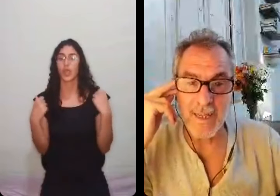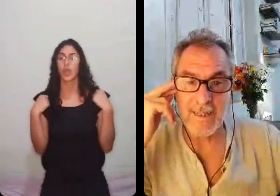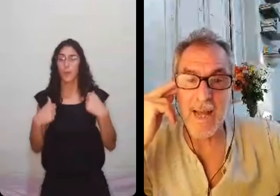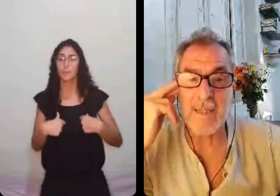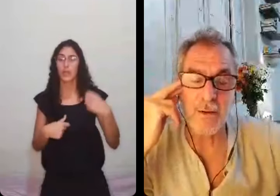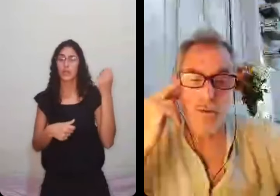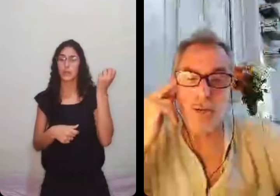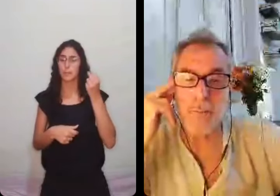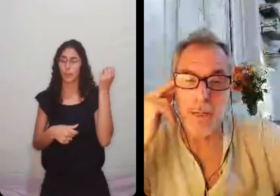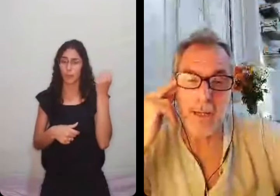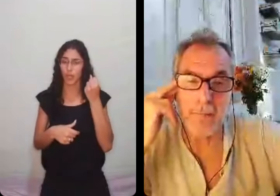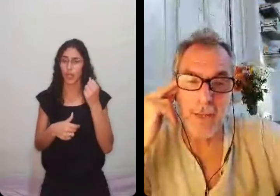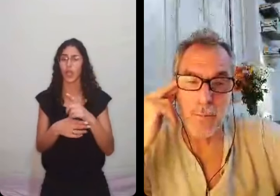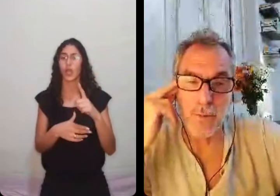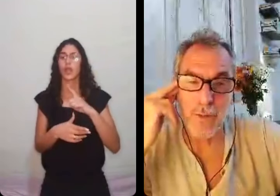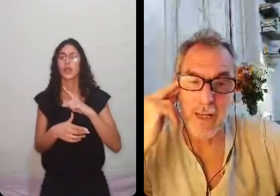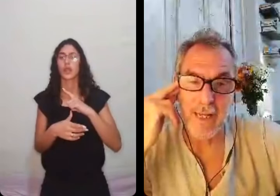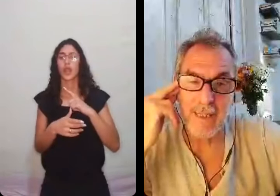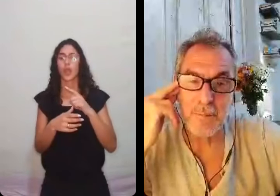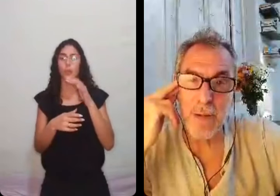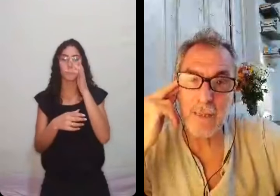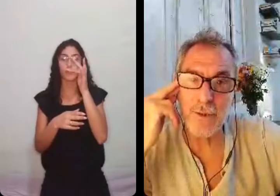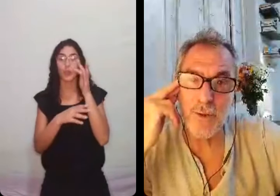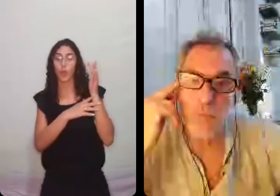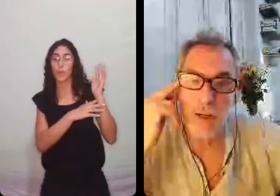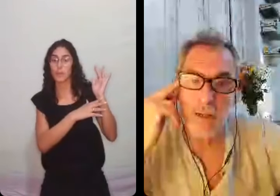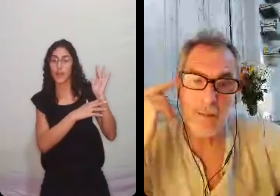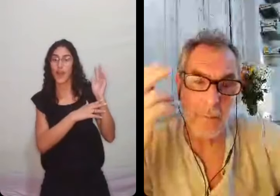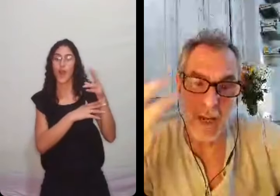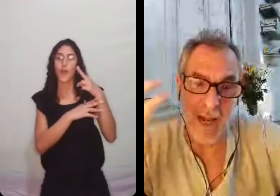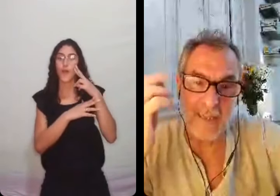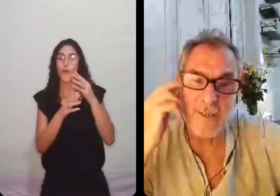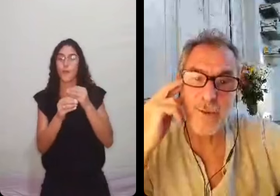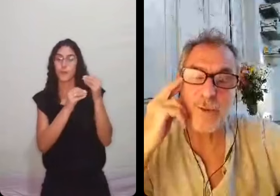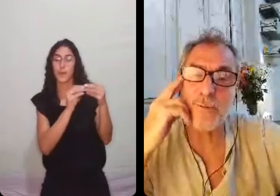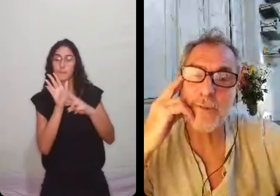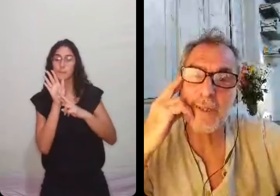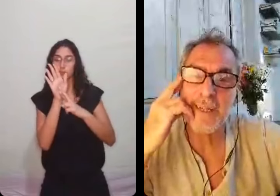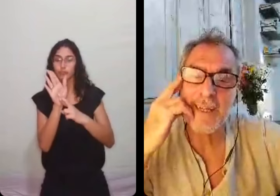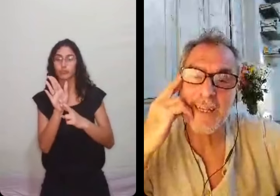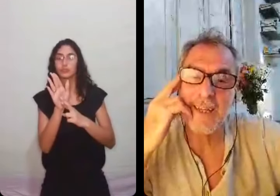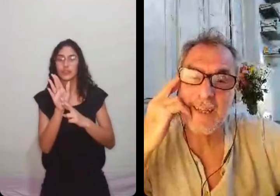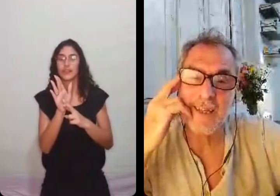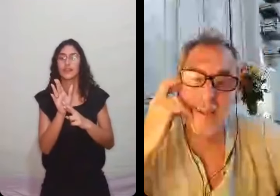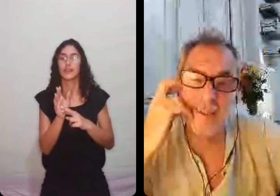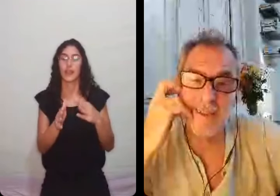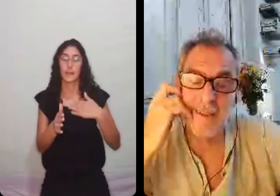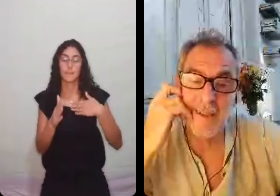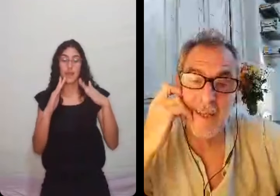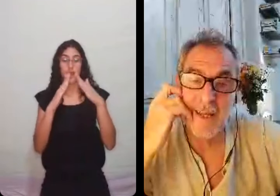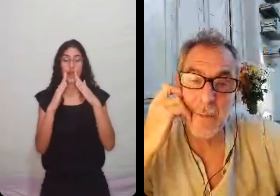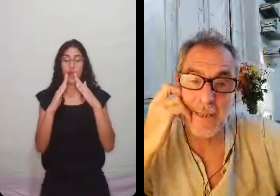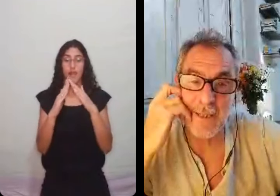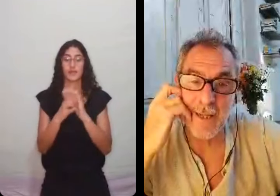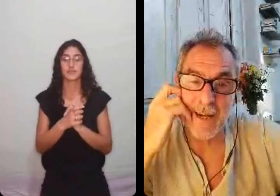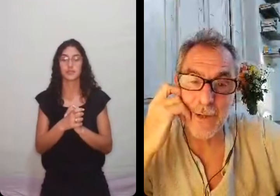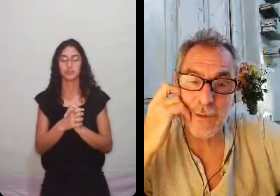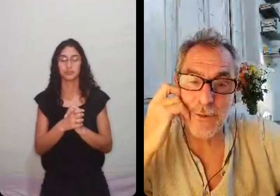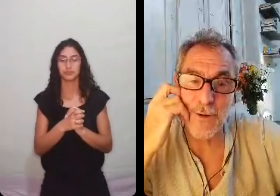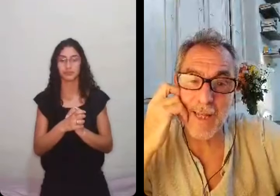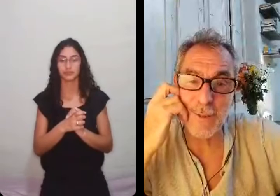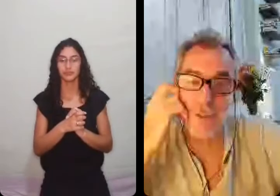flores atrás que coloquei para dar um pouco de alegria a este espaço. Na minha casa e tudo. E, o mais?